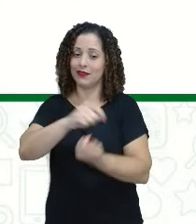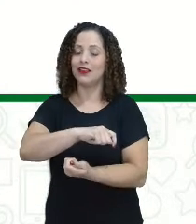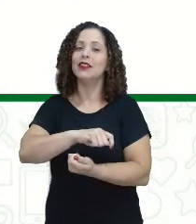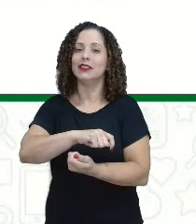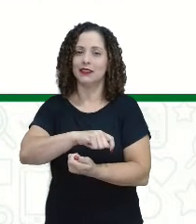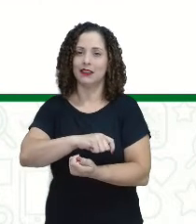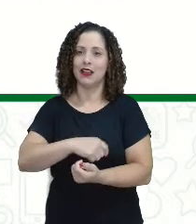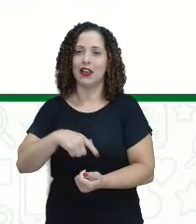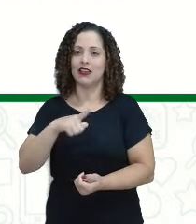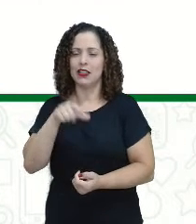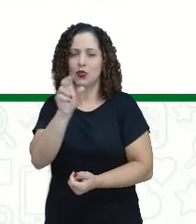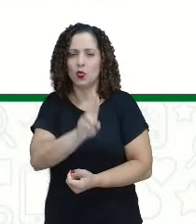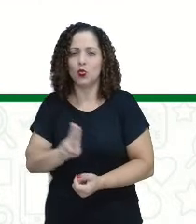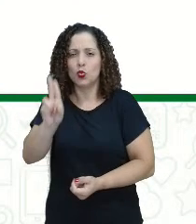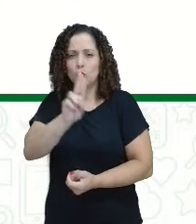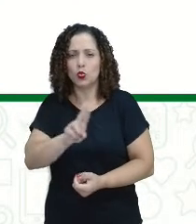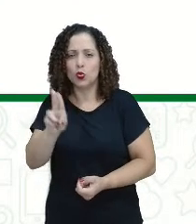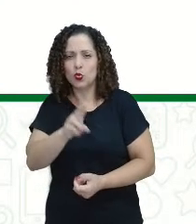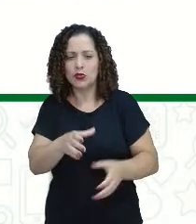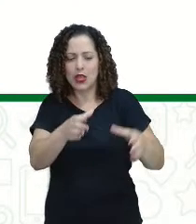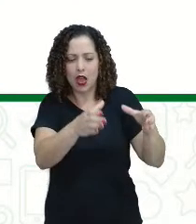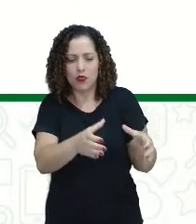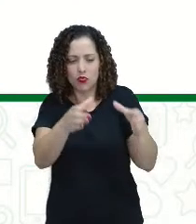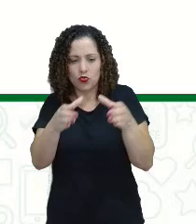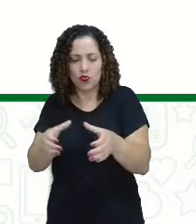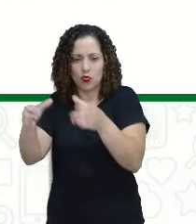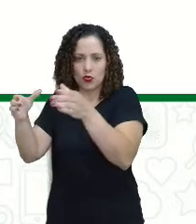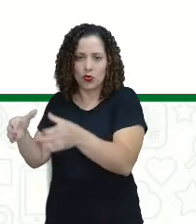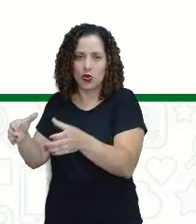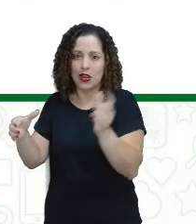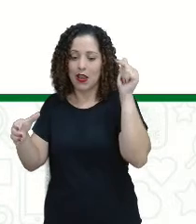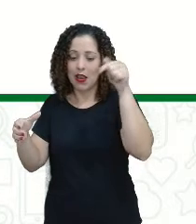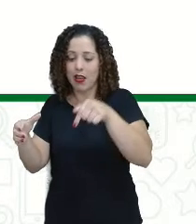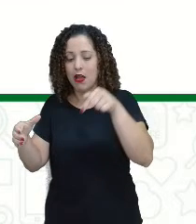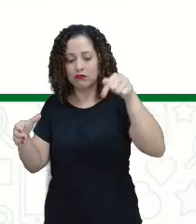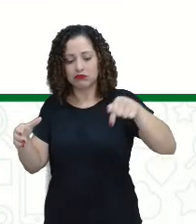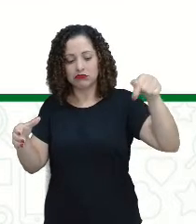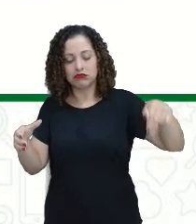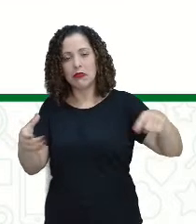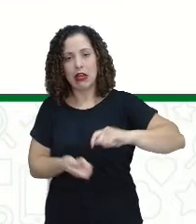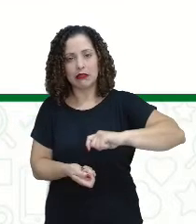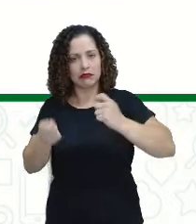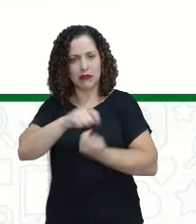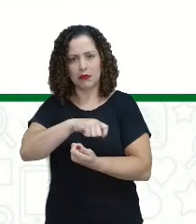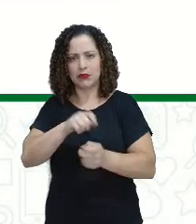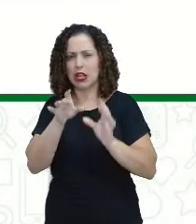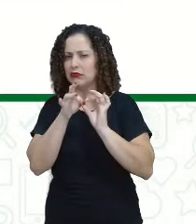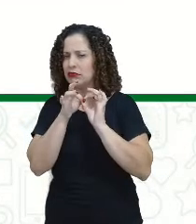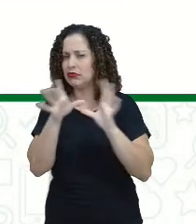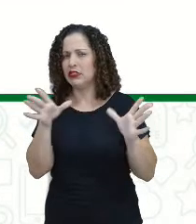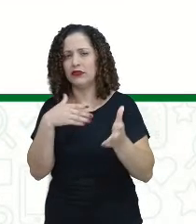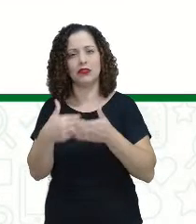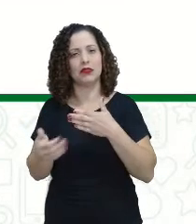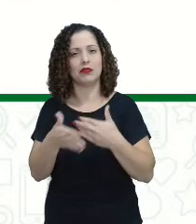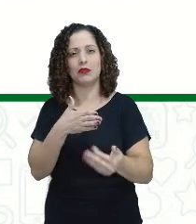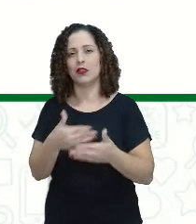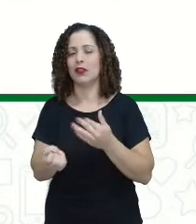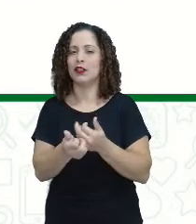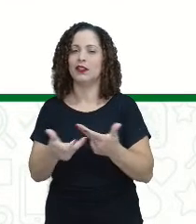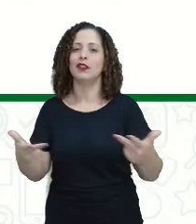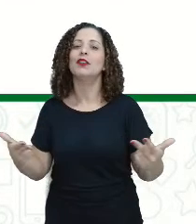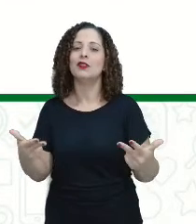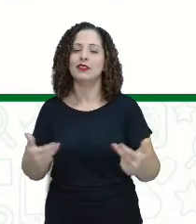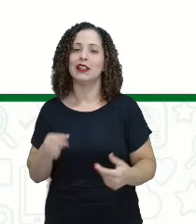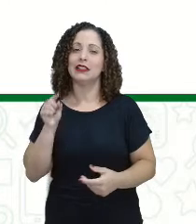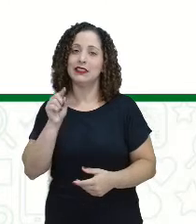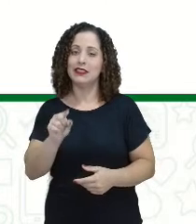moldes, claro, em formas, e ele vai ter o molde que eu quiser. Ele vai ficar na forma que a gente desejar. E